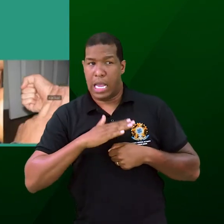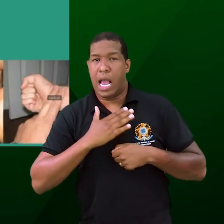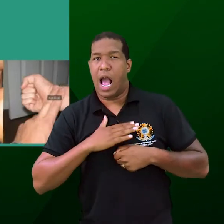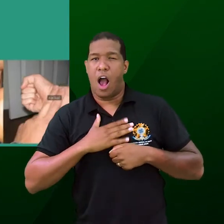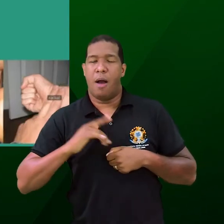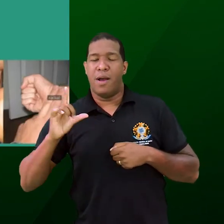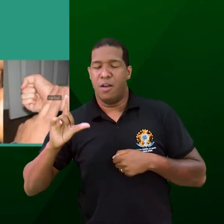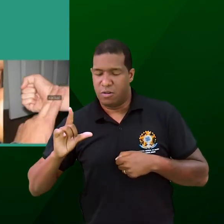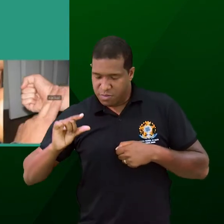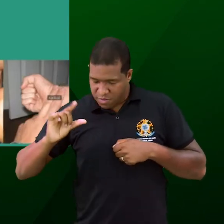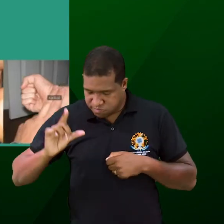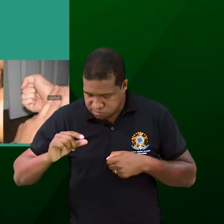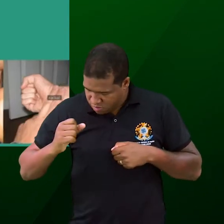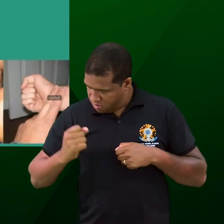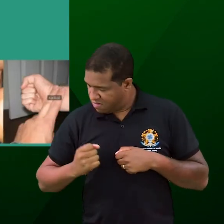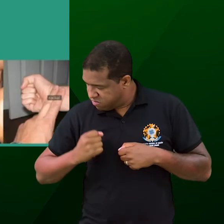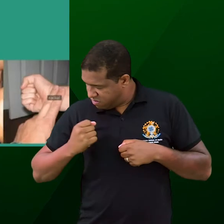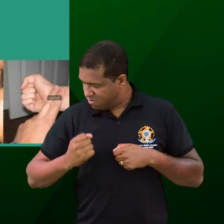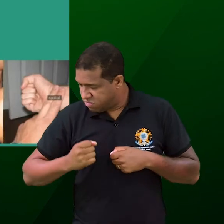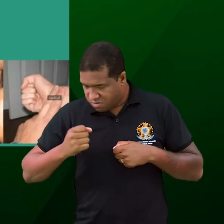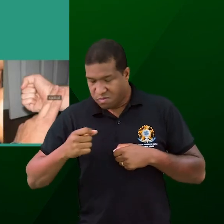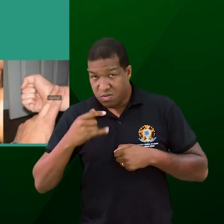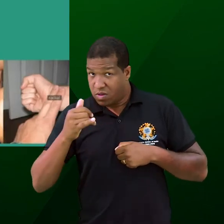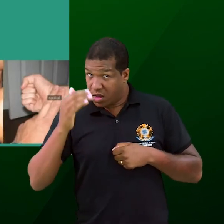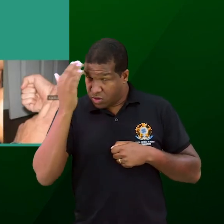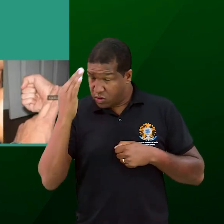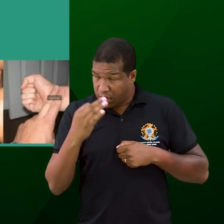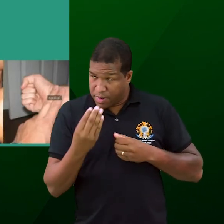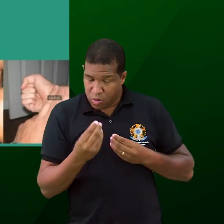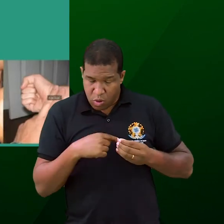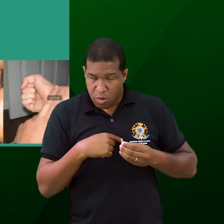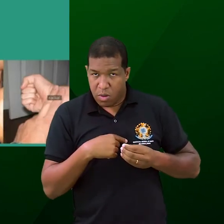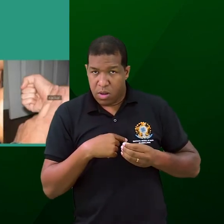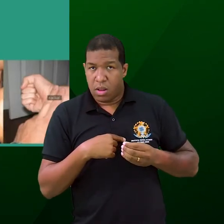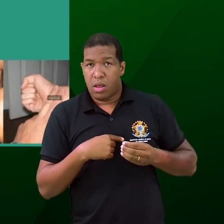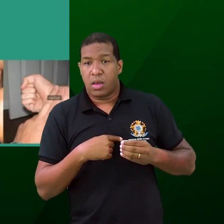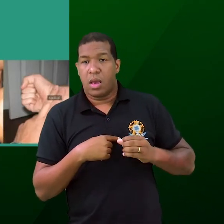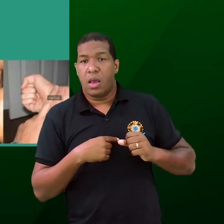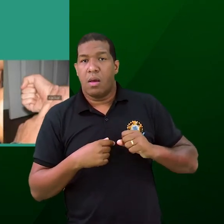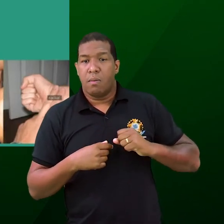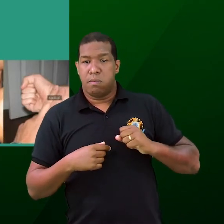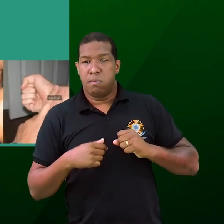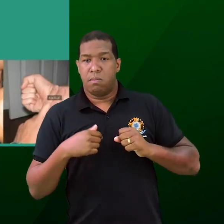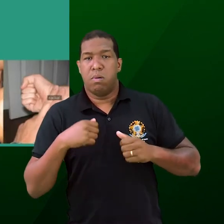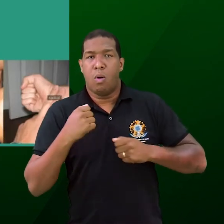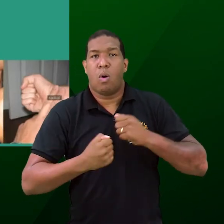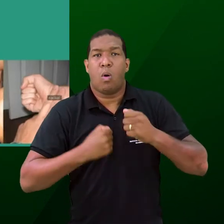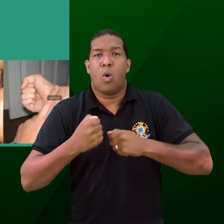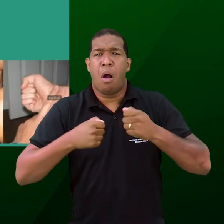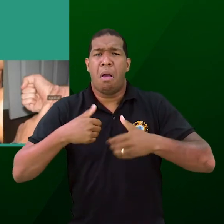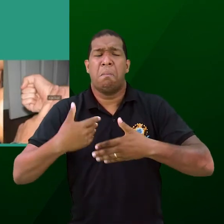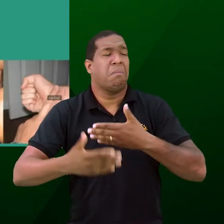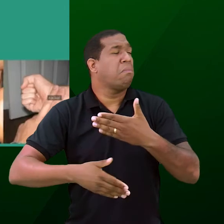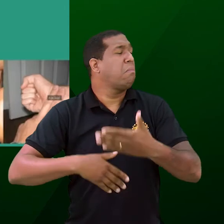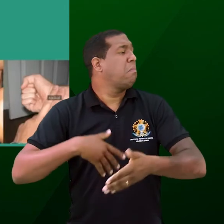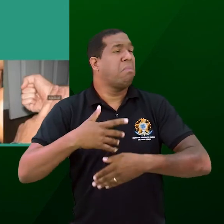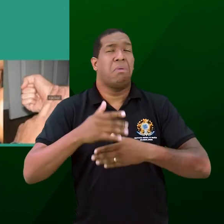desistindo. Tá? Então isso é muito importante. Tá? Saber a sua frequência